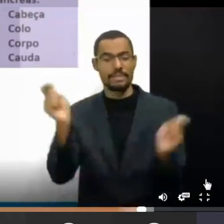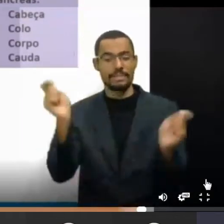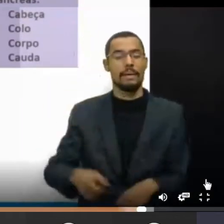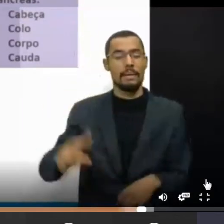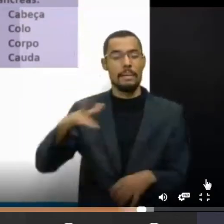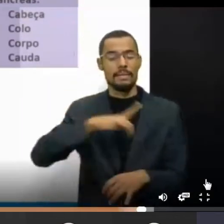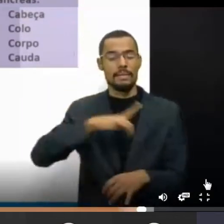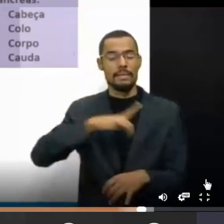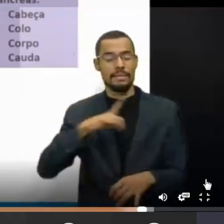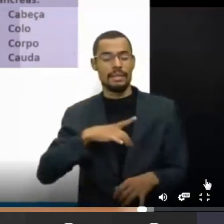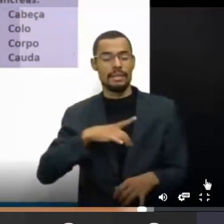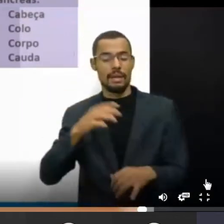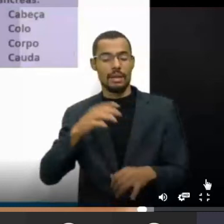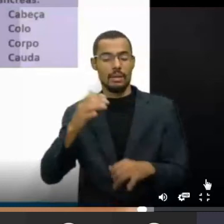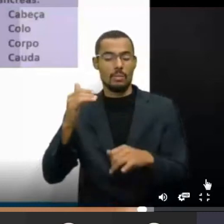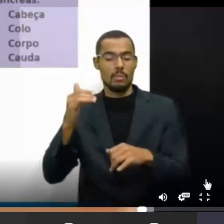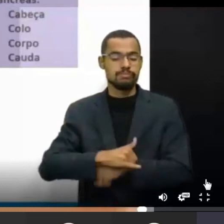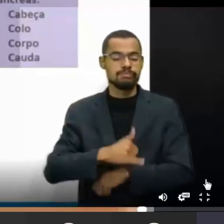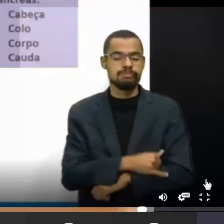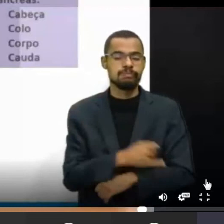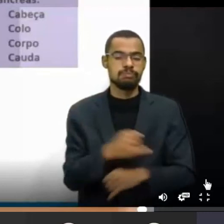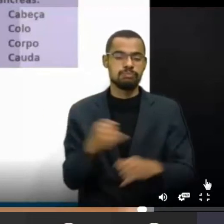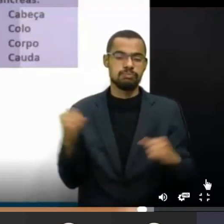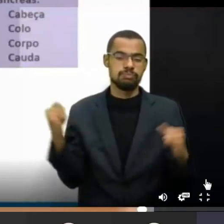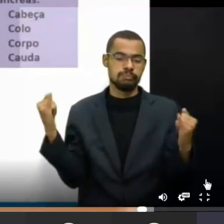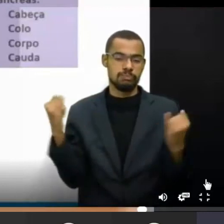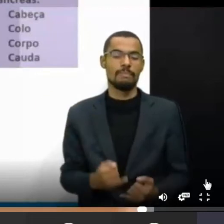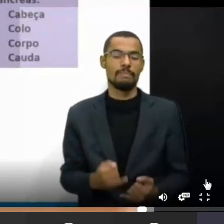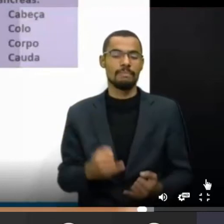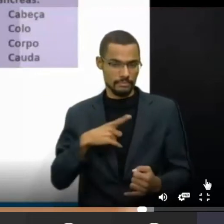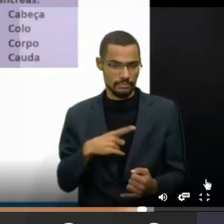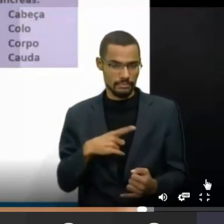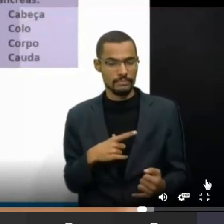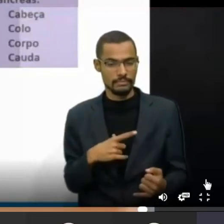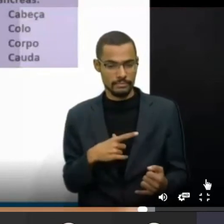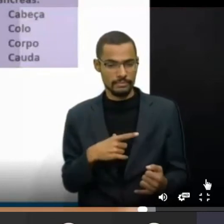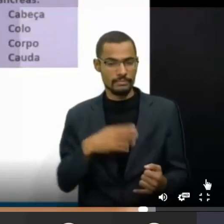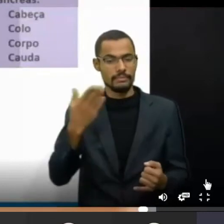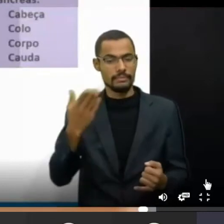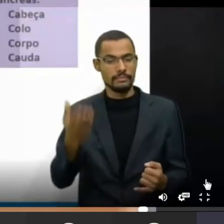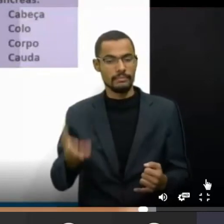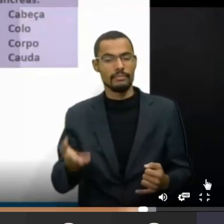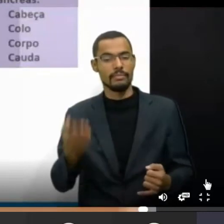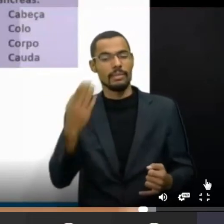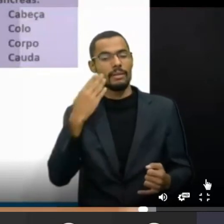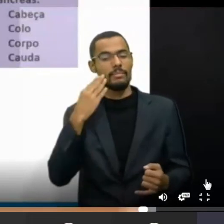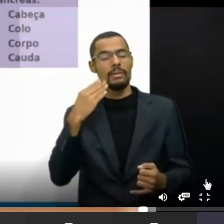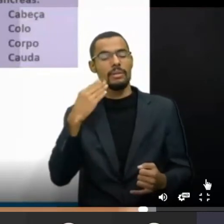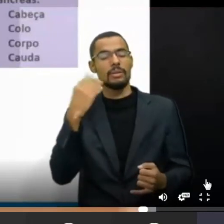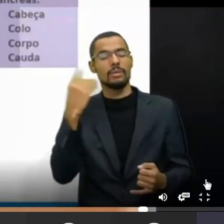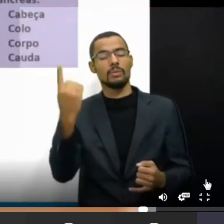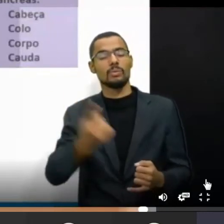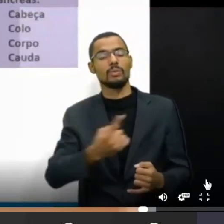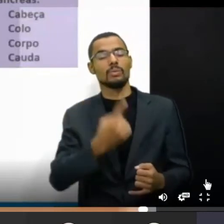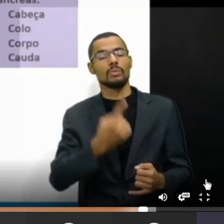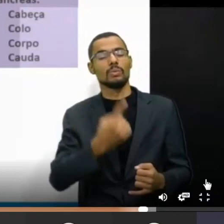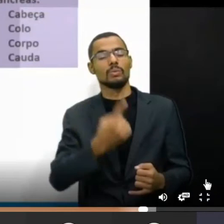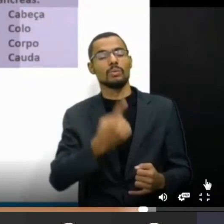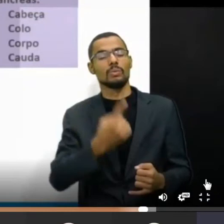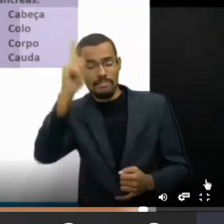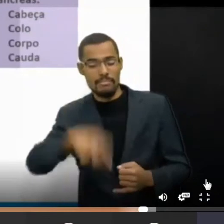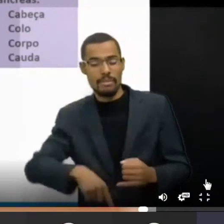emulsionar gorduras, ela participa do processo de digestão de gorduras. Então, o suco biliar, ele passa